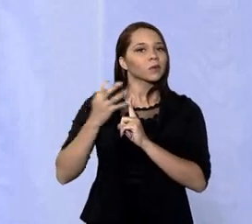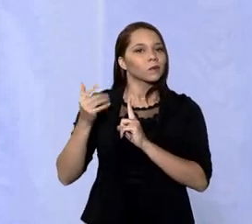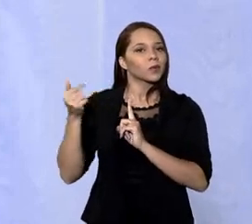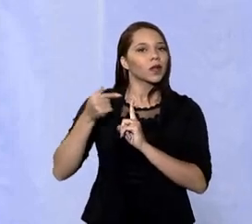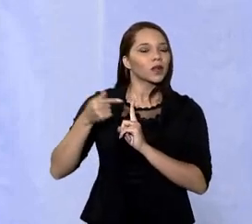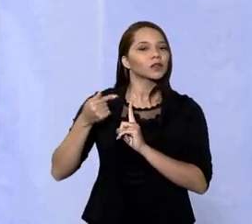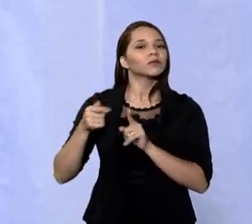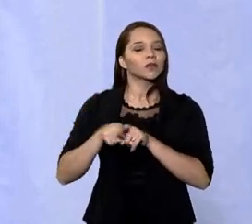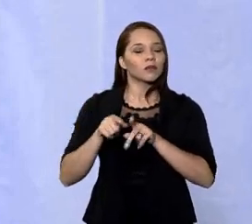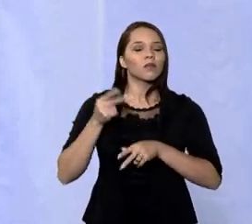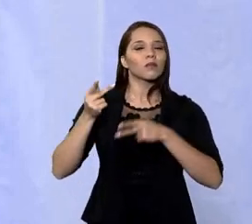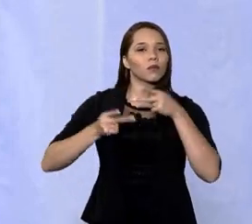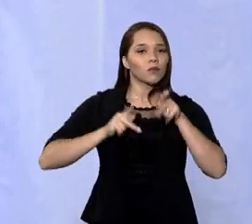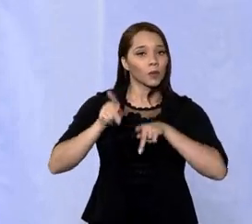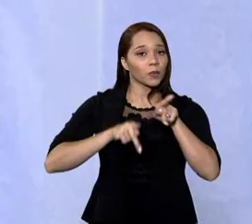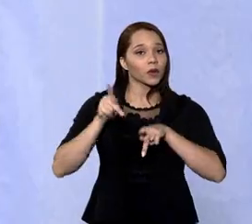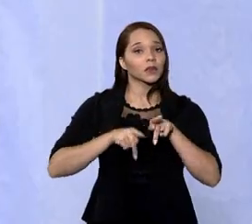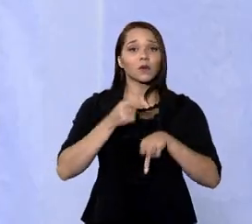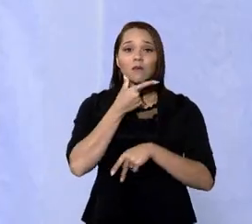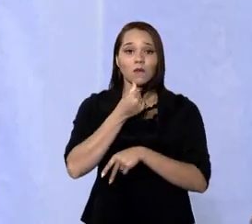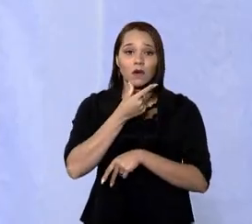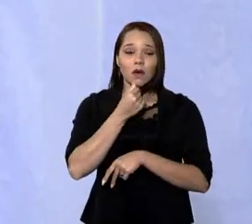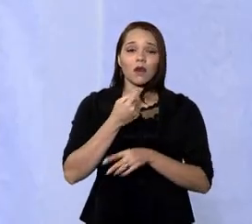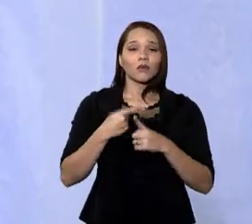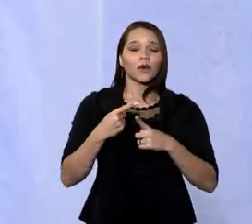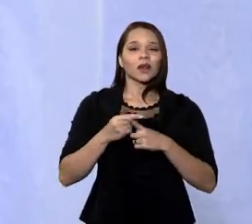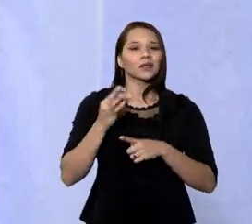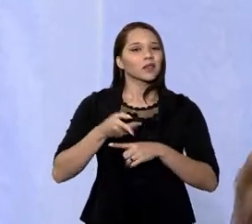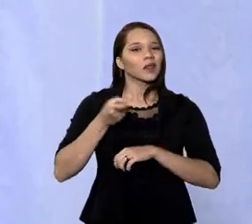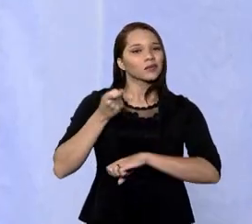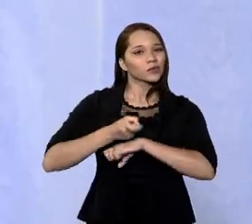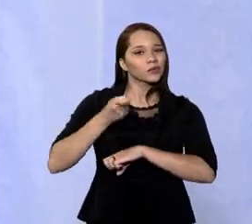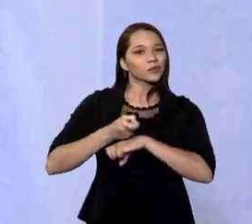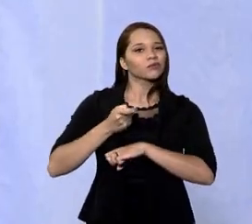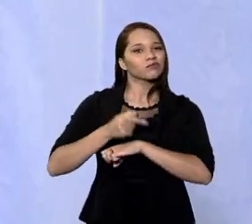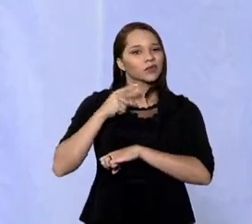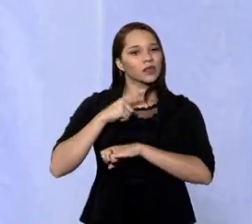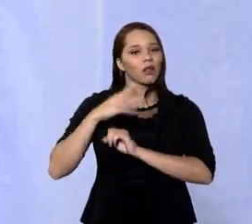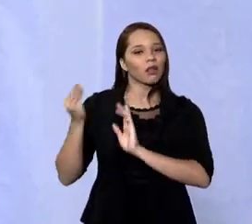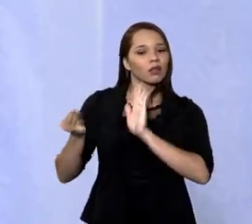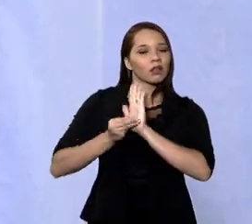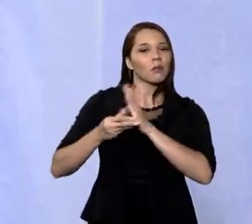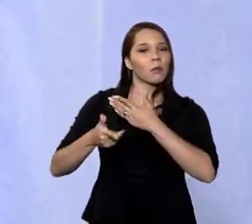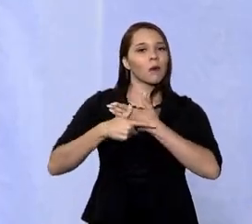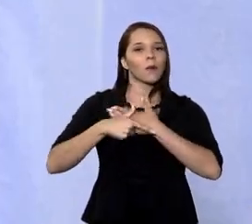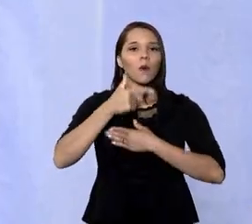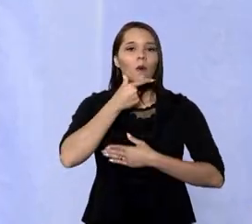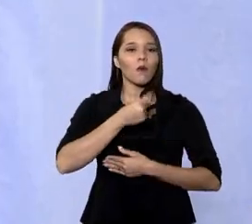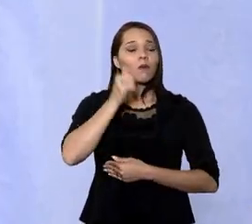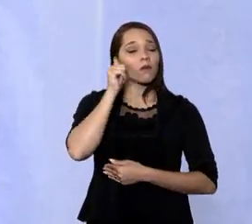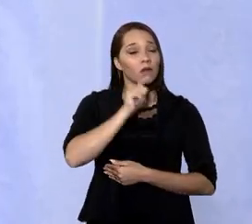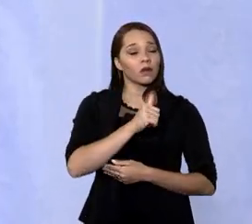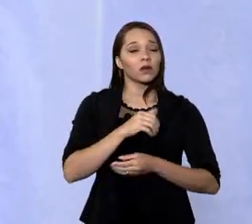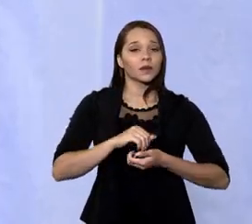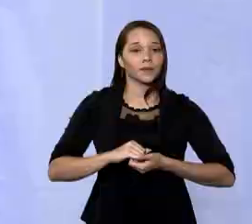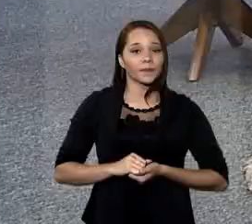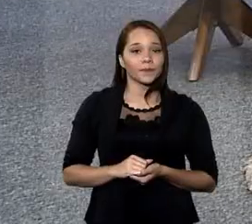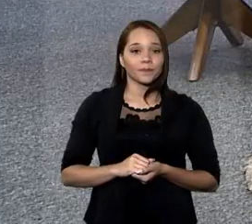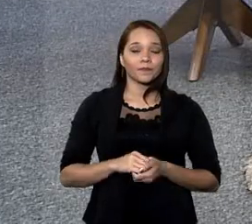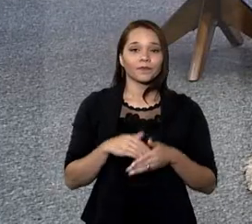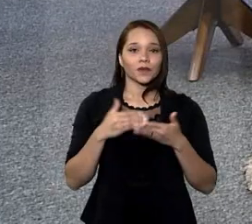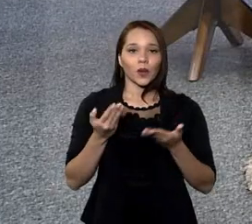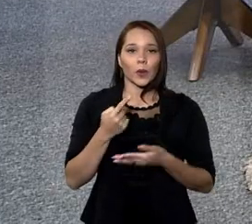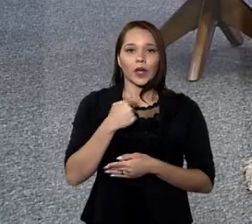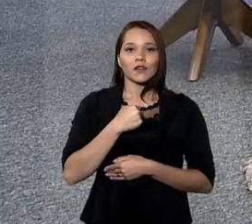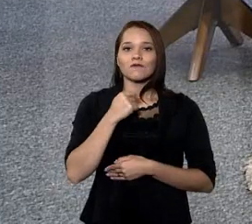negativos também pela população masculina e em razão da da rigidez é que se estabelece para os papéis de homens e mulheres